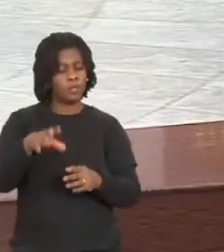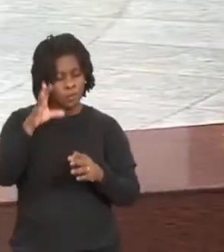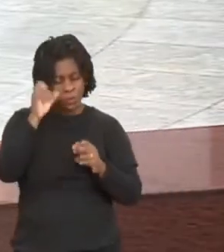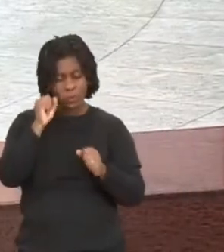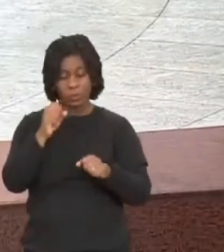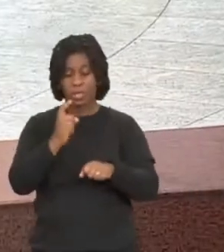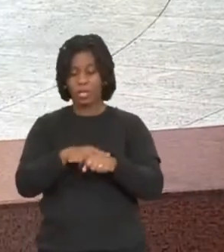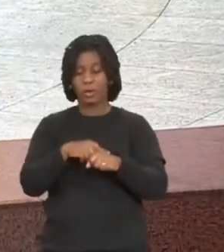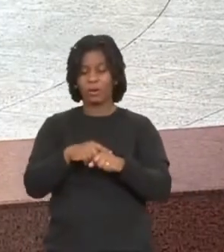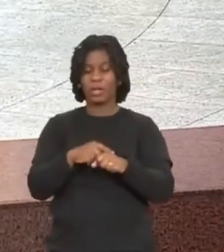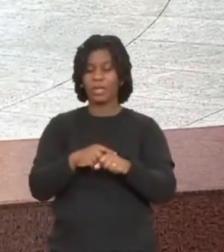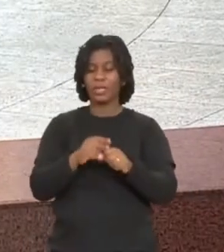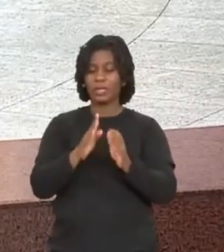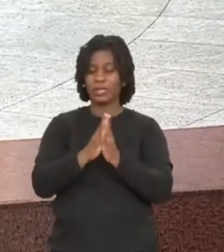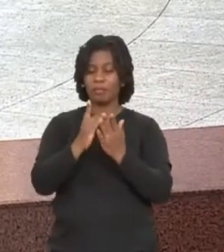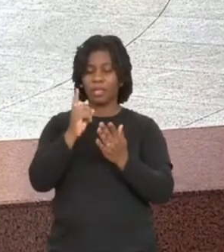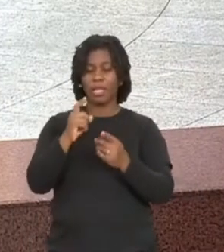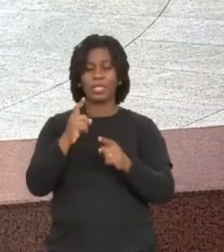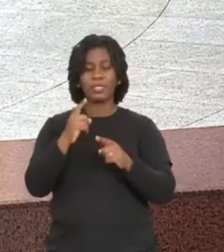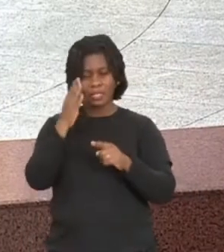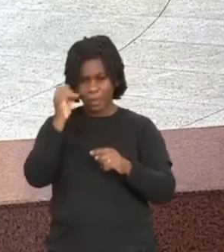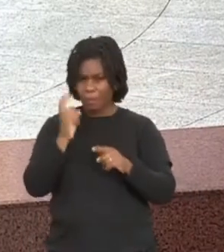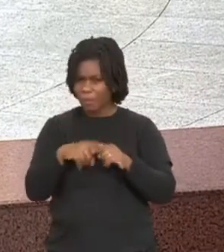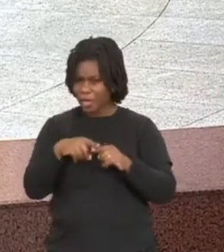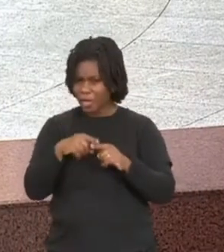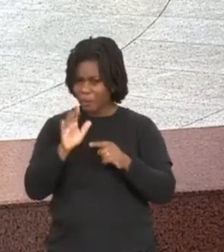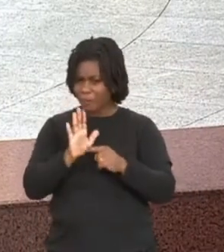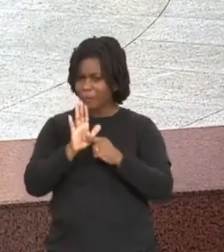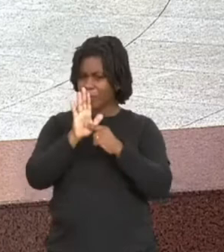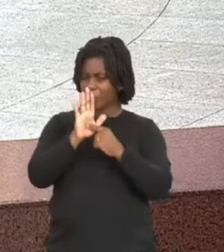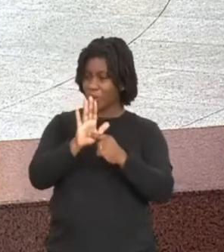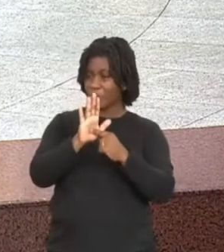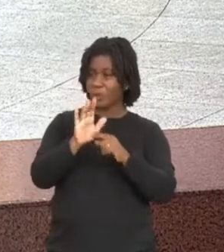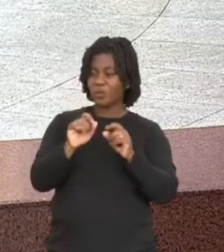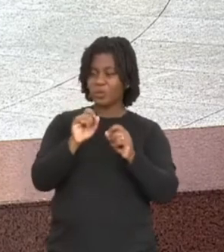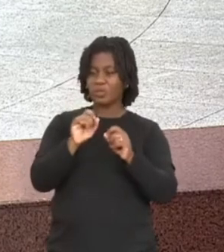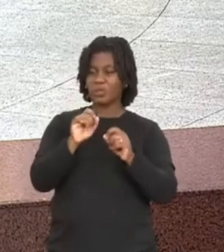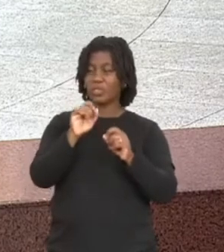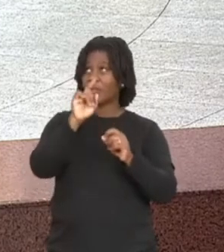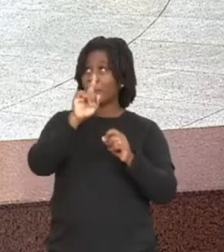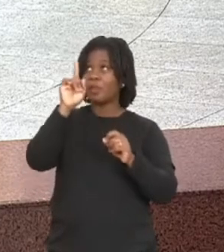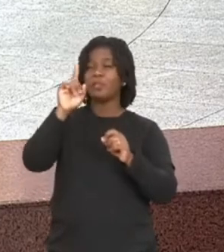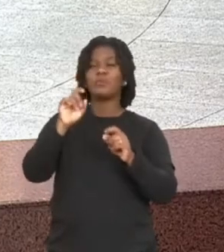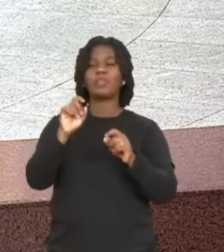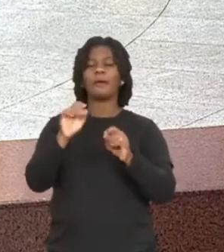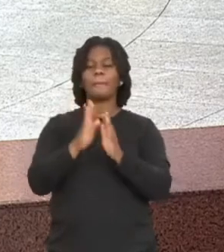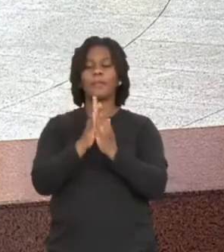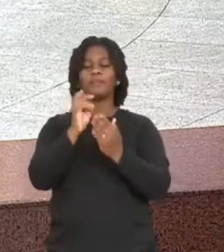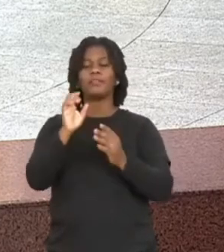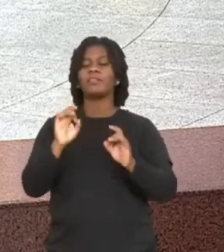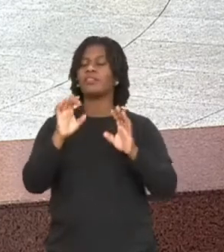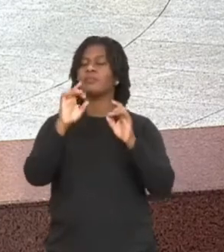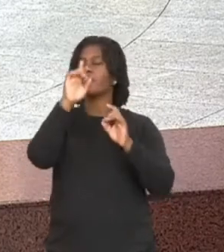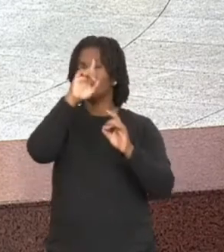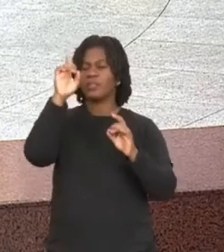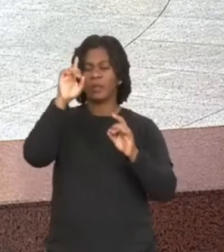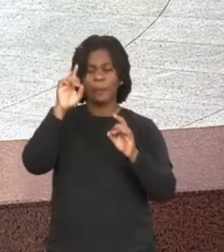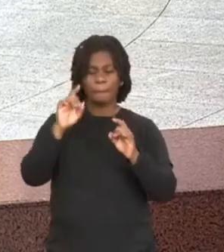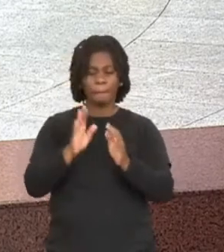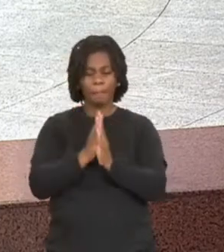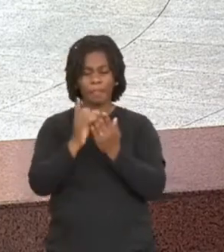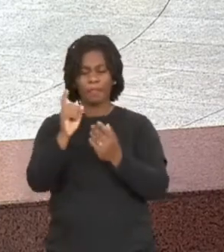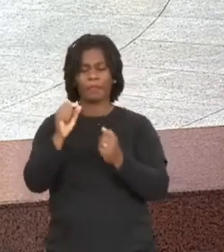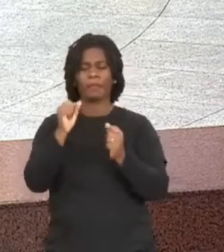Sabe por quê? Porque eles mostram para Deus que a palavra de Deus é especial para eles, dá valor à palavra de Deus, a palavra de Deus muda a